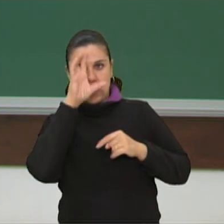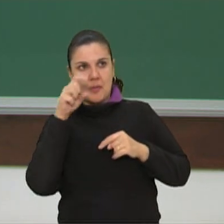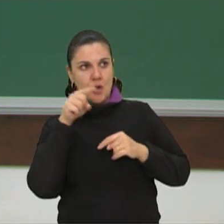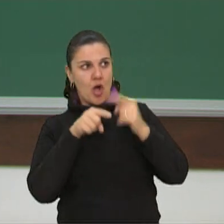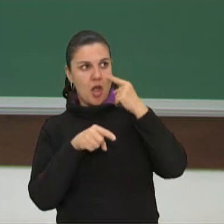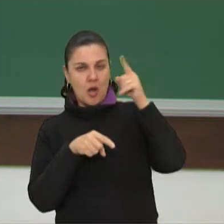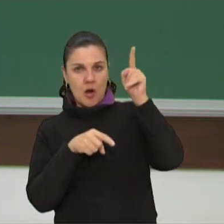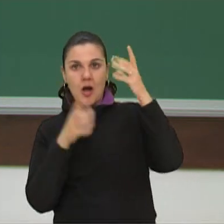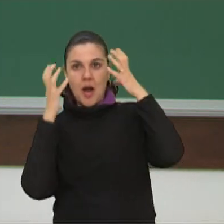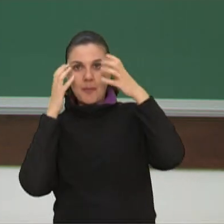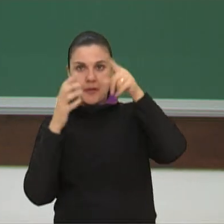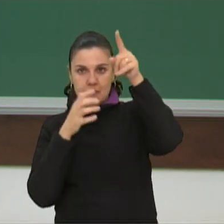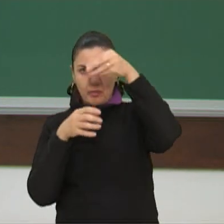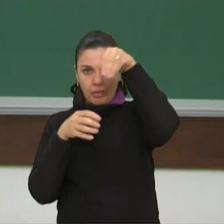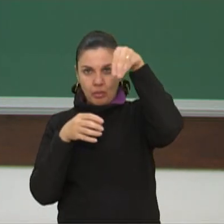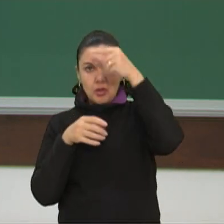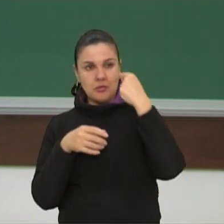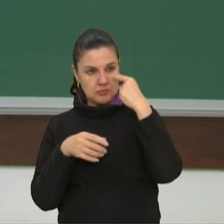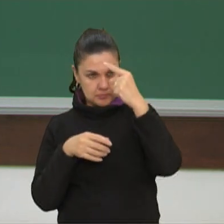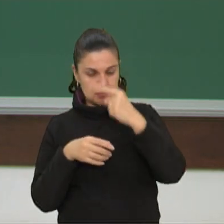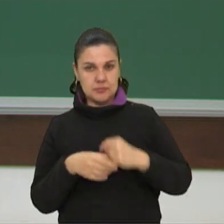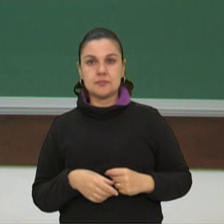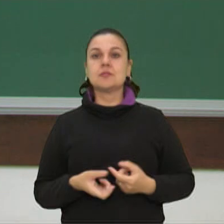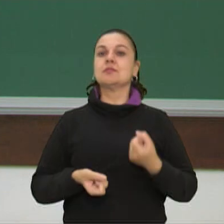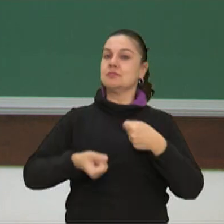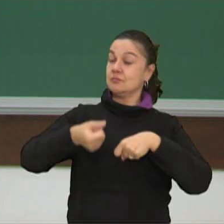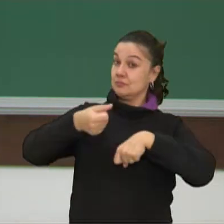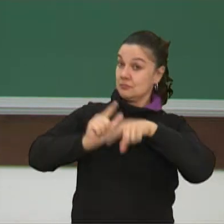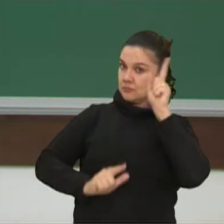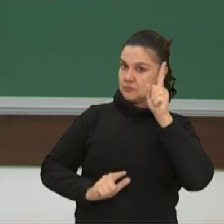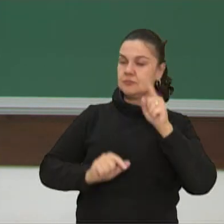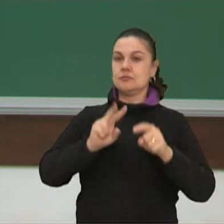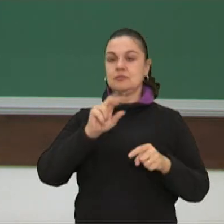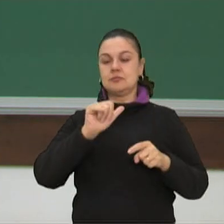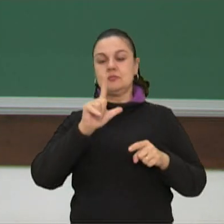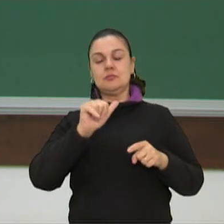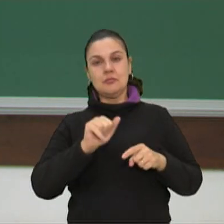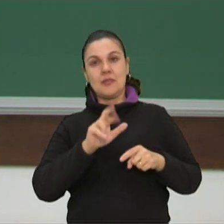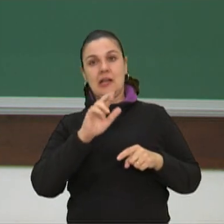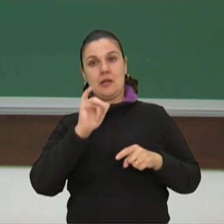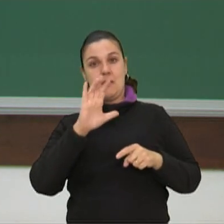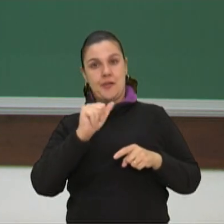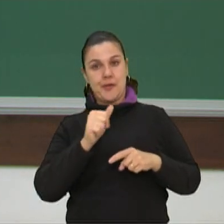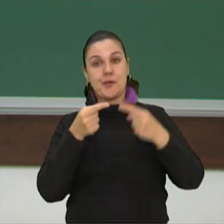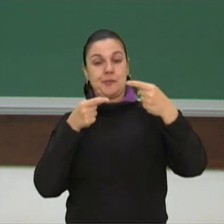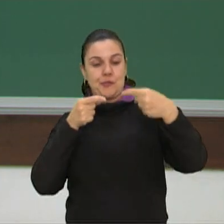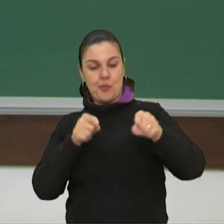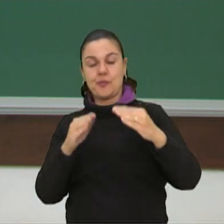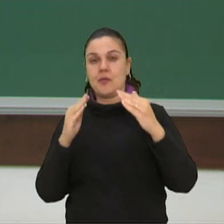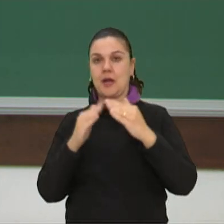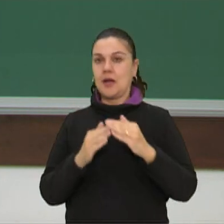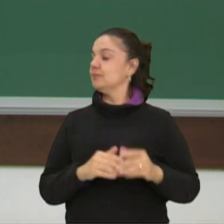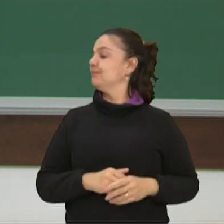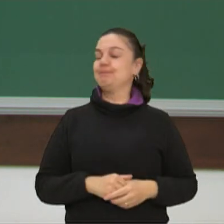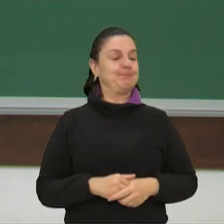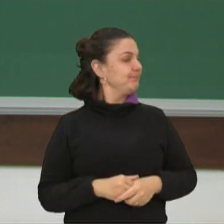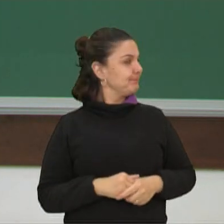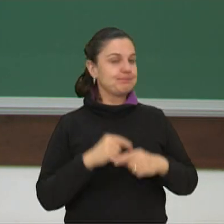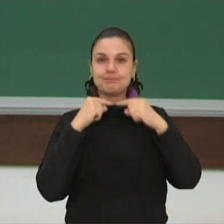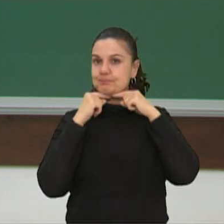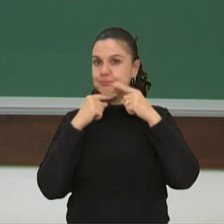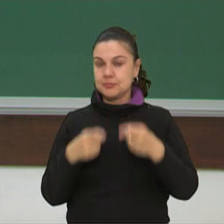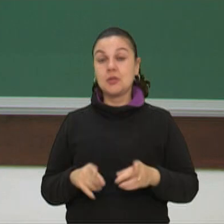exemplo, então. Revolta de Vila Rica contra as casas de fundição. Deu certo? Não. Não deu